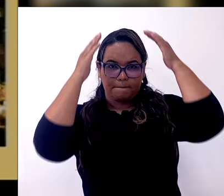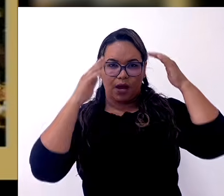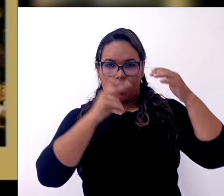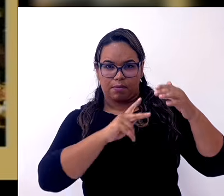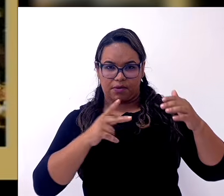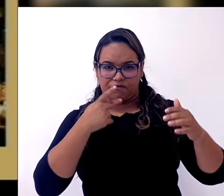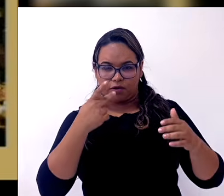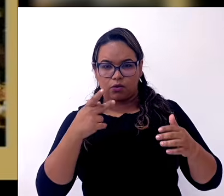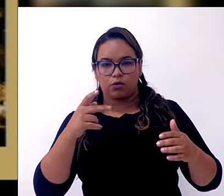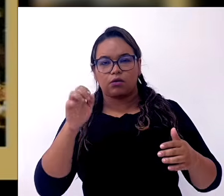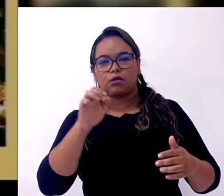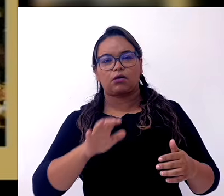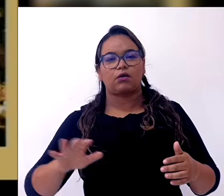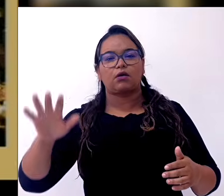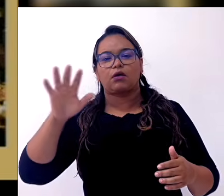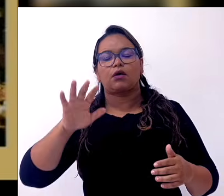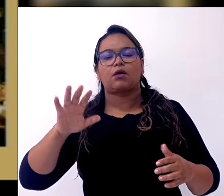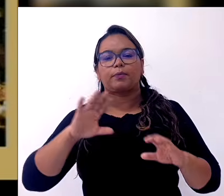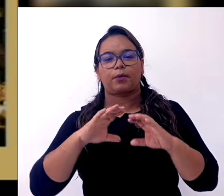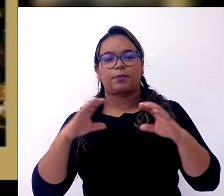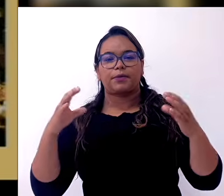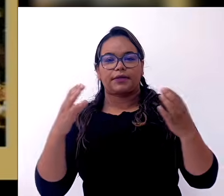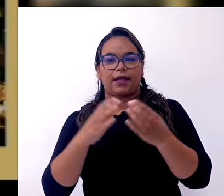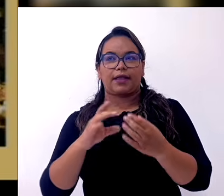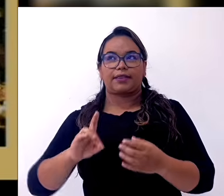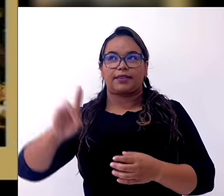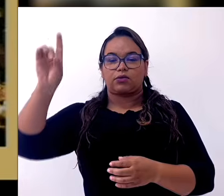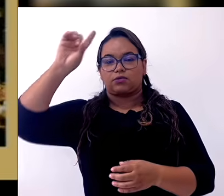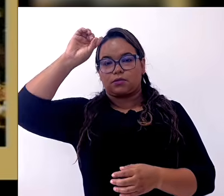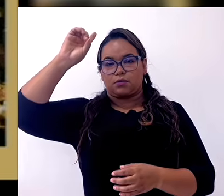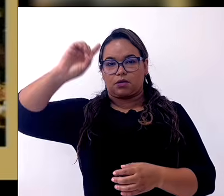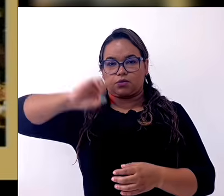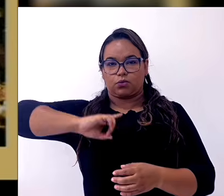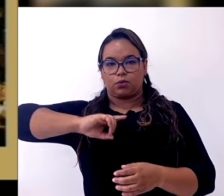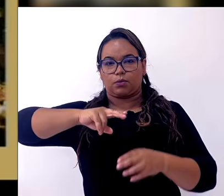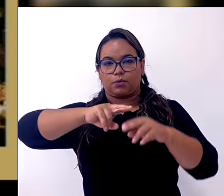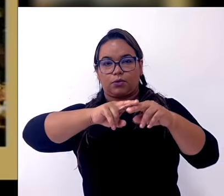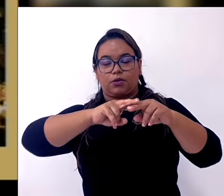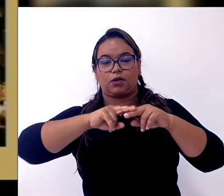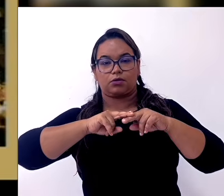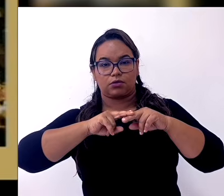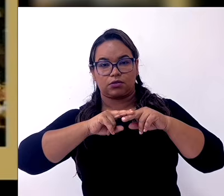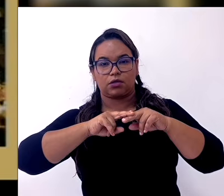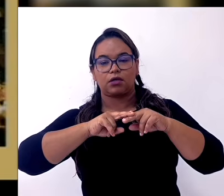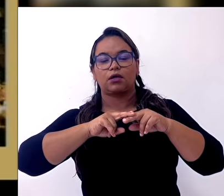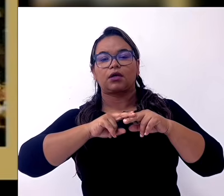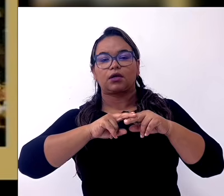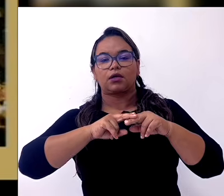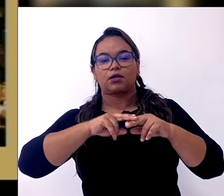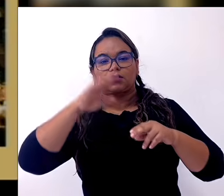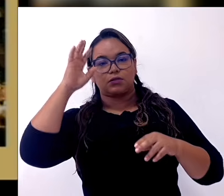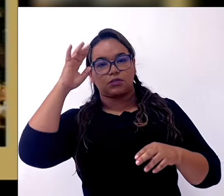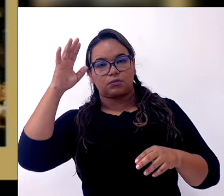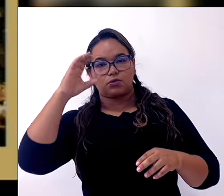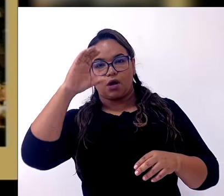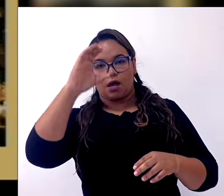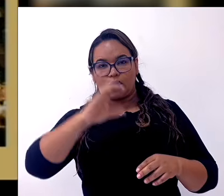eles serão chamados de santos. Agora, para conseguir realizar a União Europeia, eles usaram Maastricht.